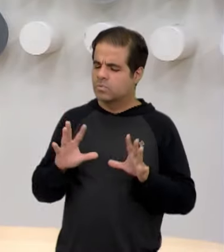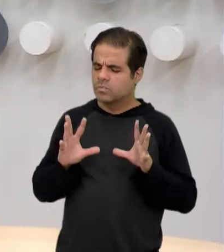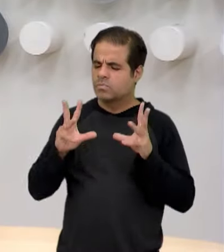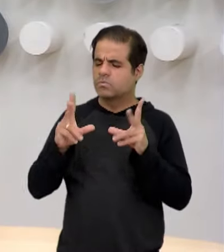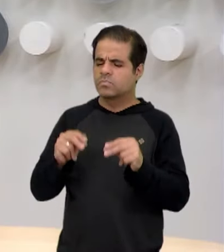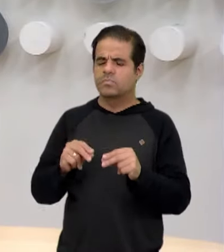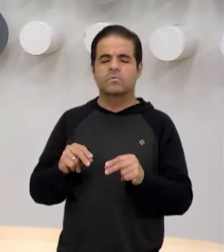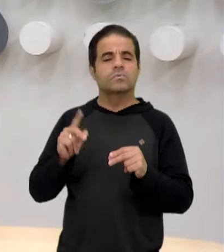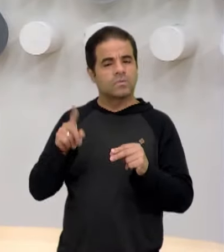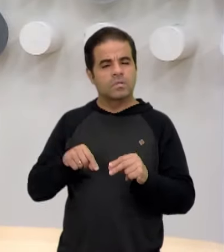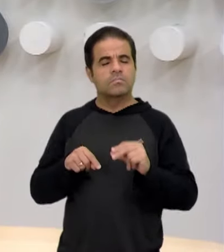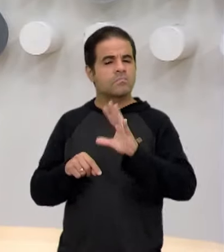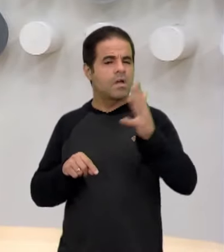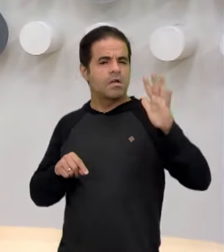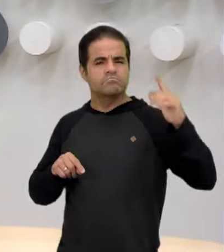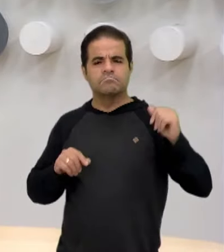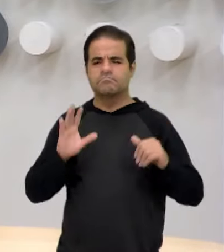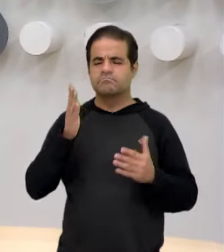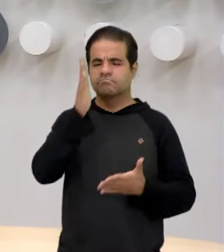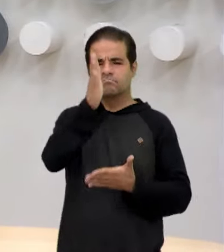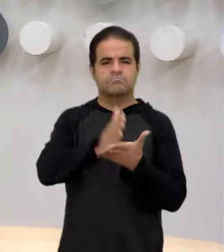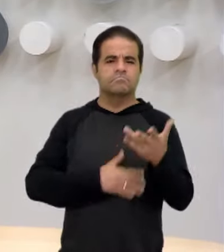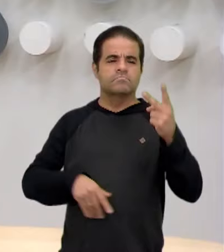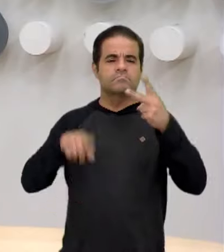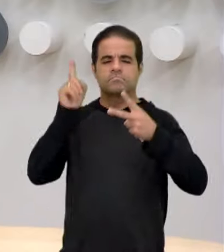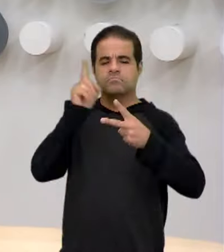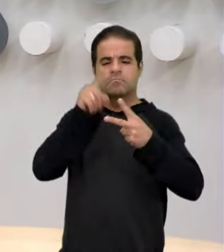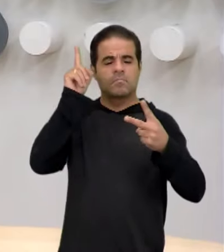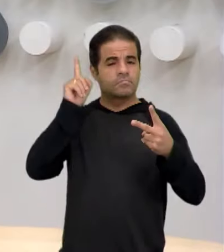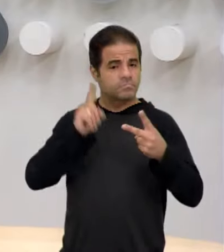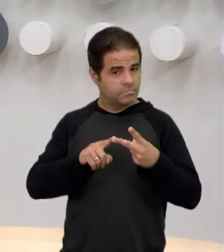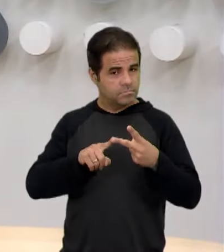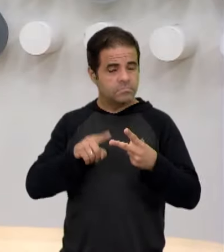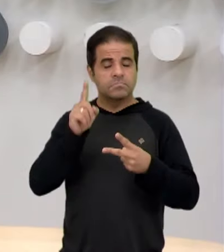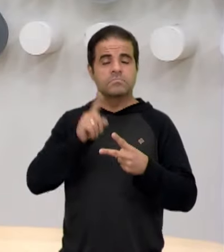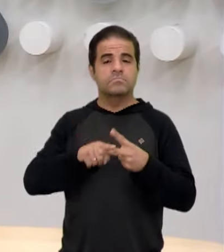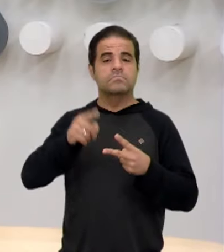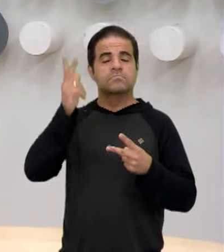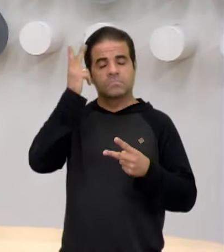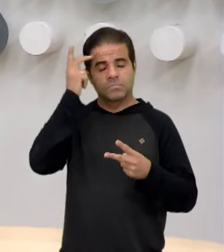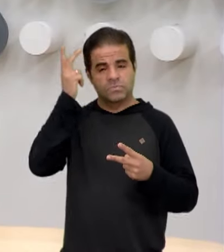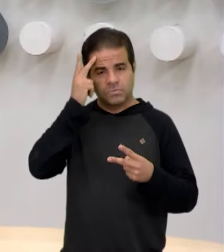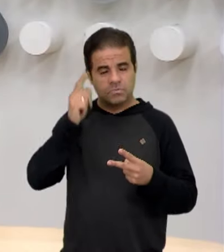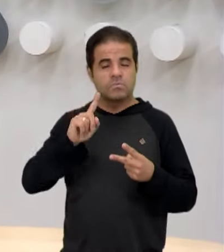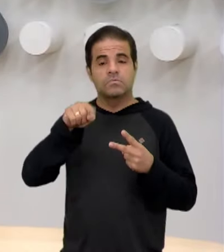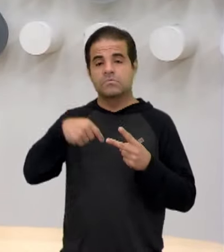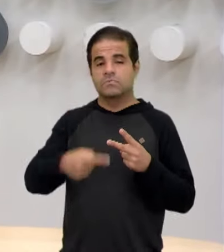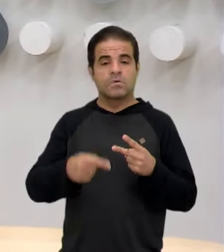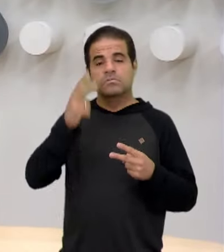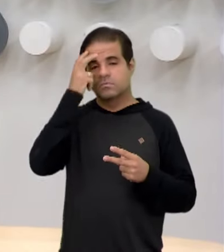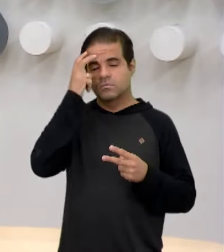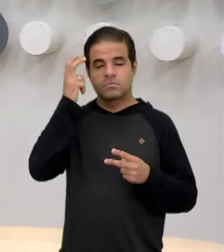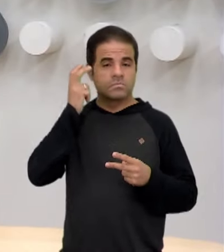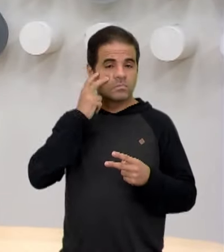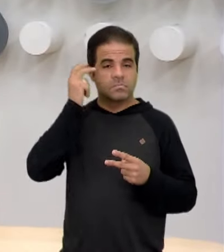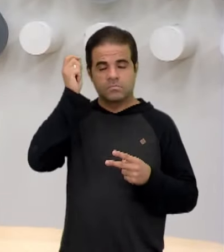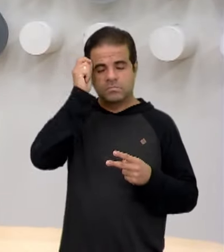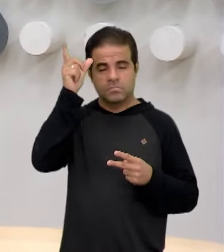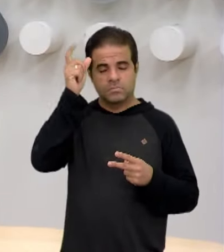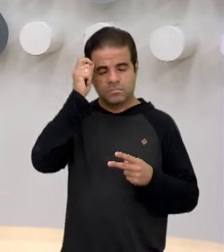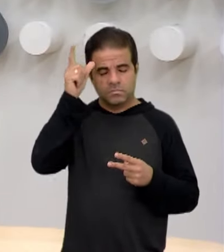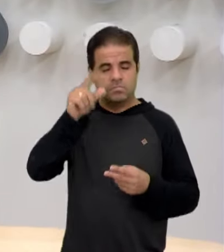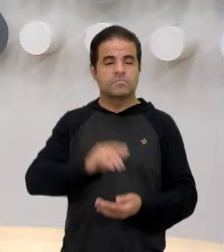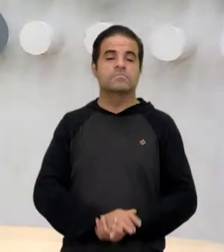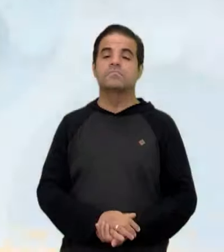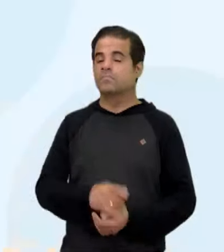é paisagem. E ela é dividida em 2 tipos, né? A paisagem natural e a paisagem cultural. Vamos para a nossa tela